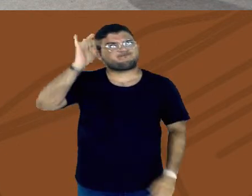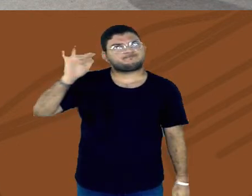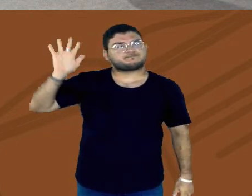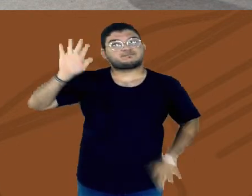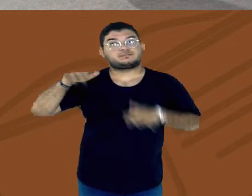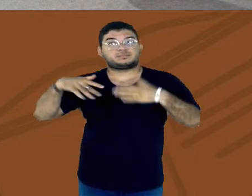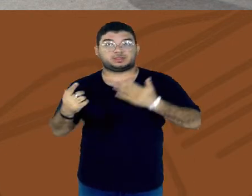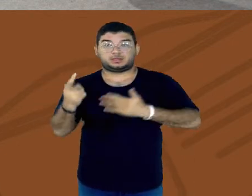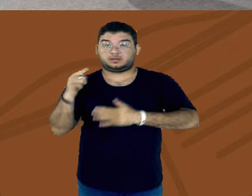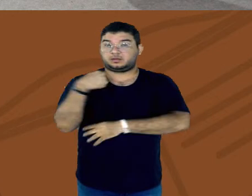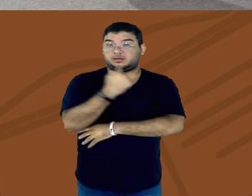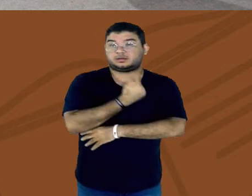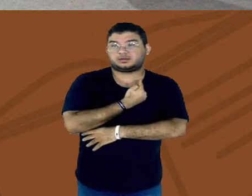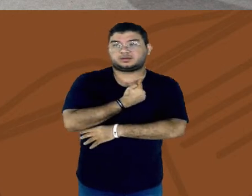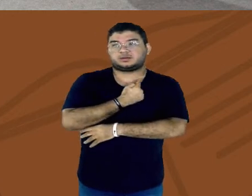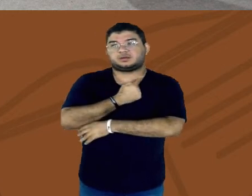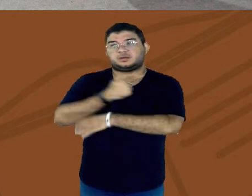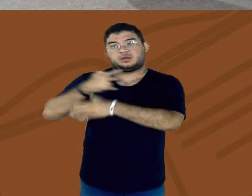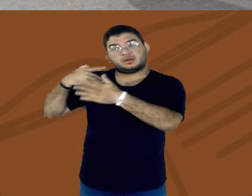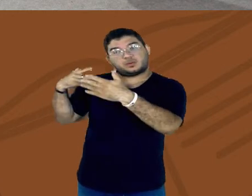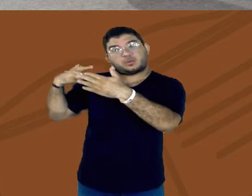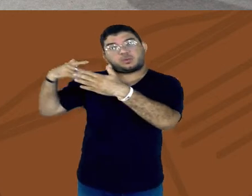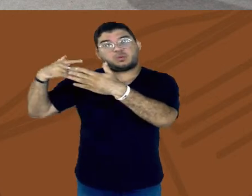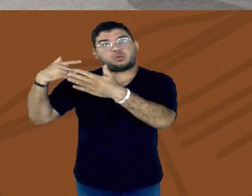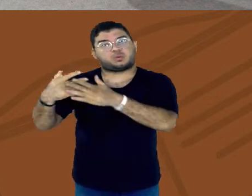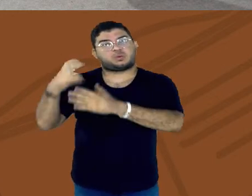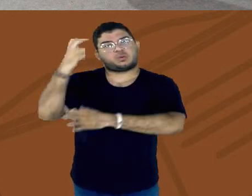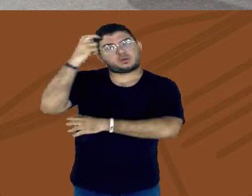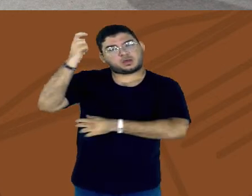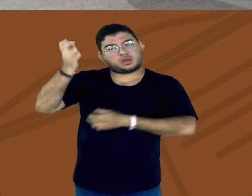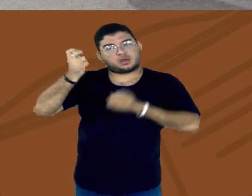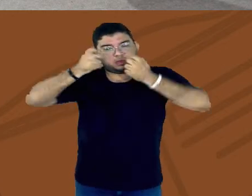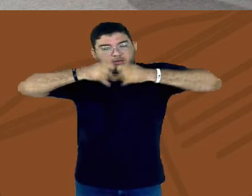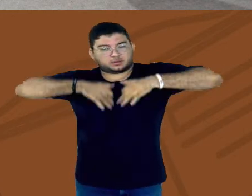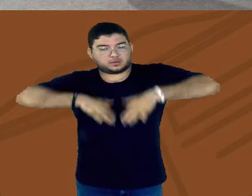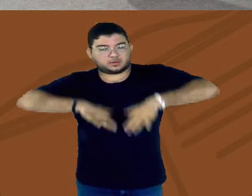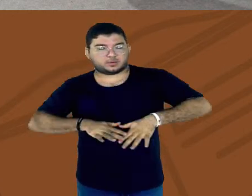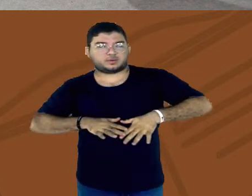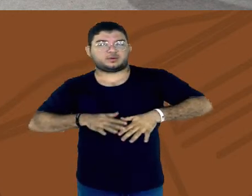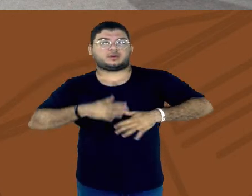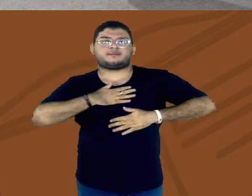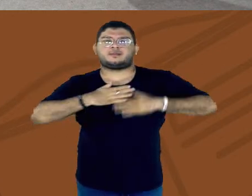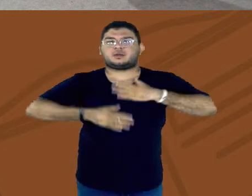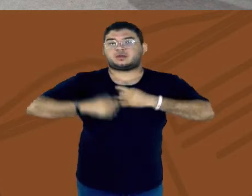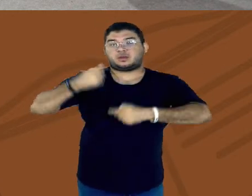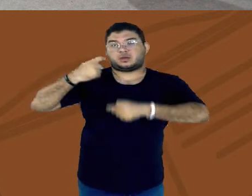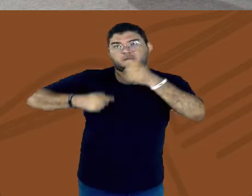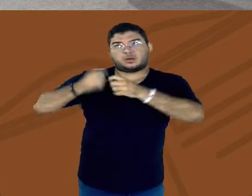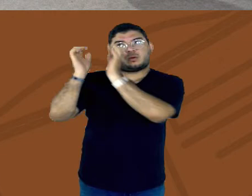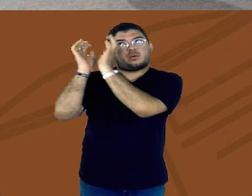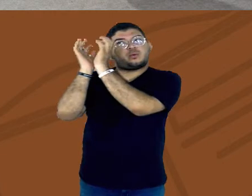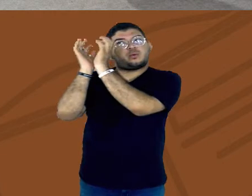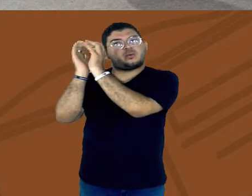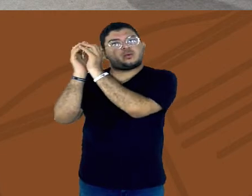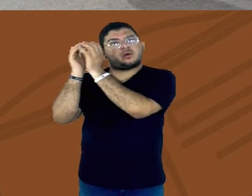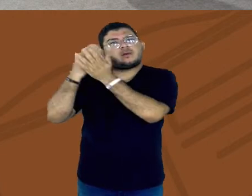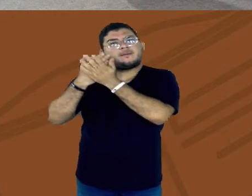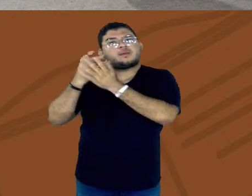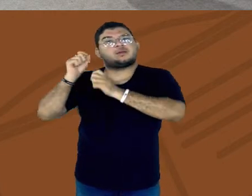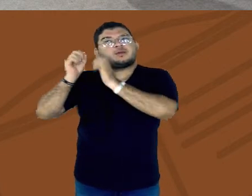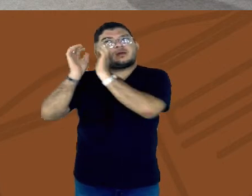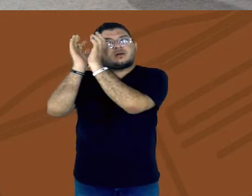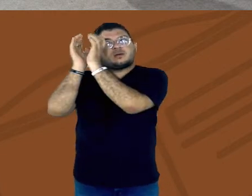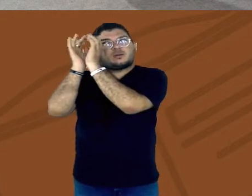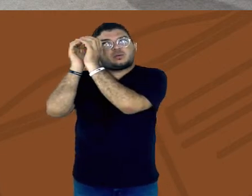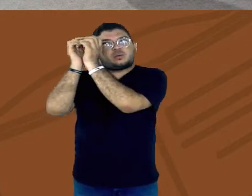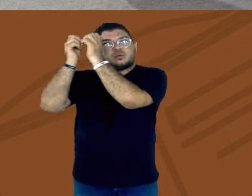quando nós atingimos a maturidade, a puberdade sexual, o cérebro, já começa a mandar informações